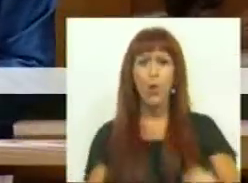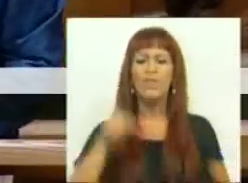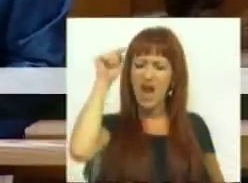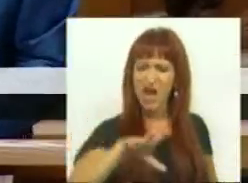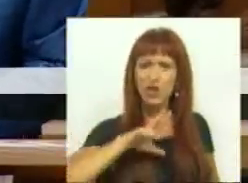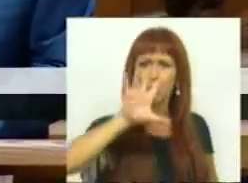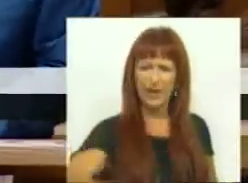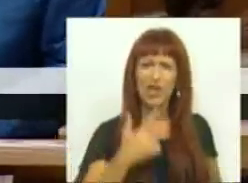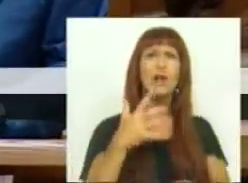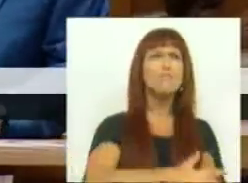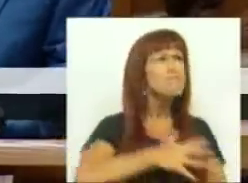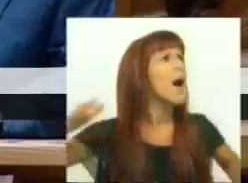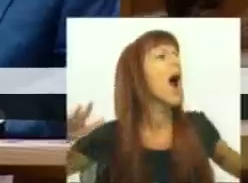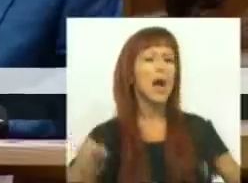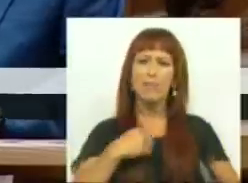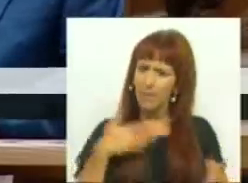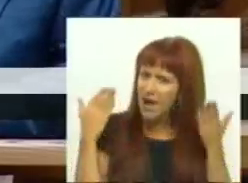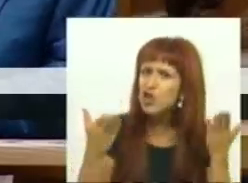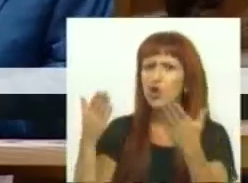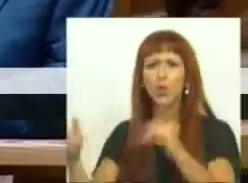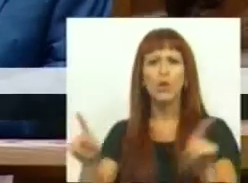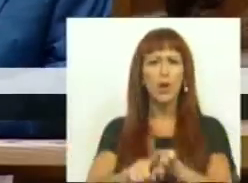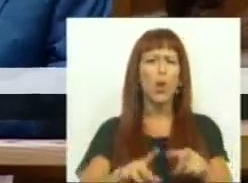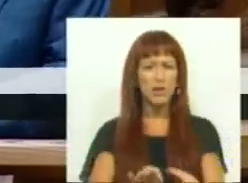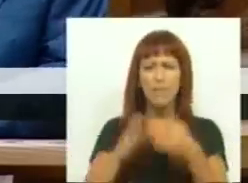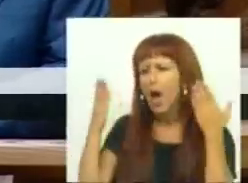este país enorme na sua generosidade, na sua